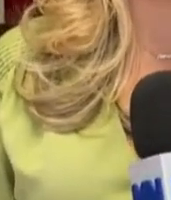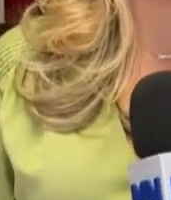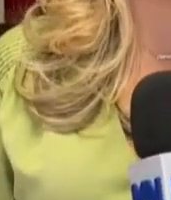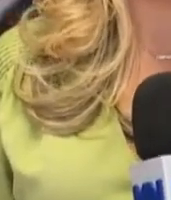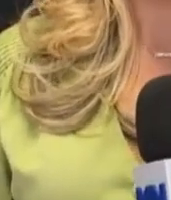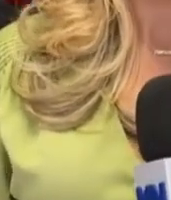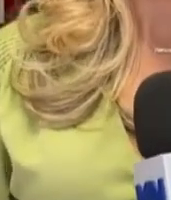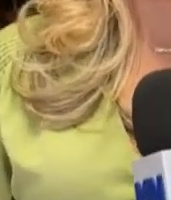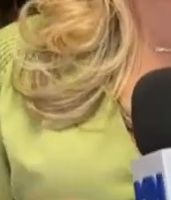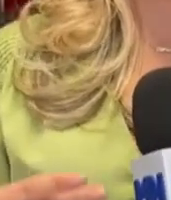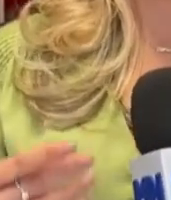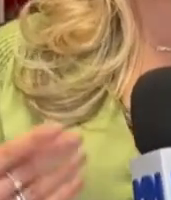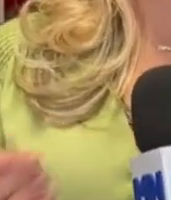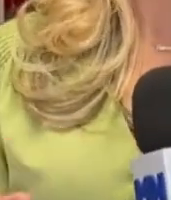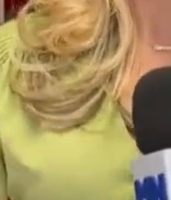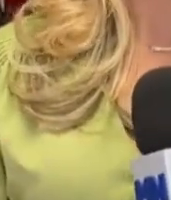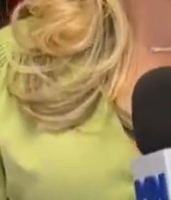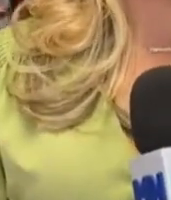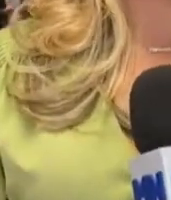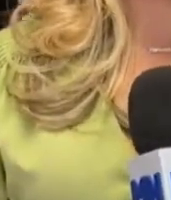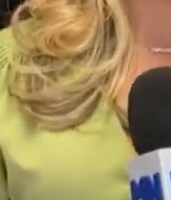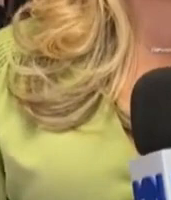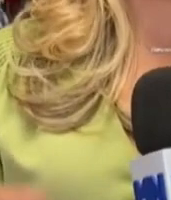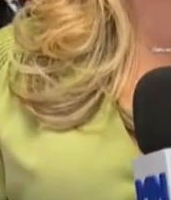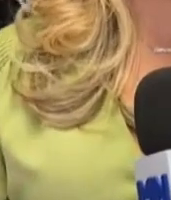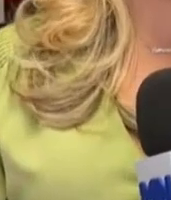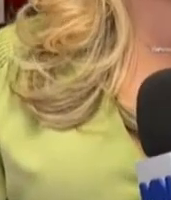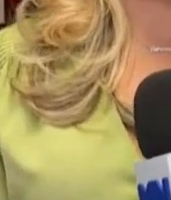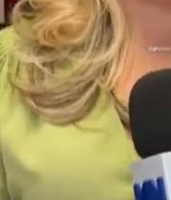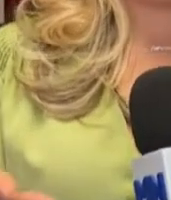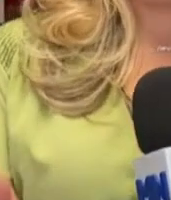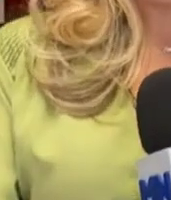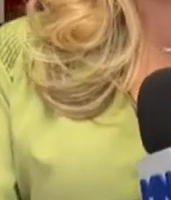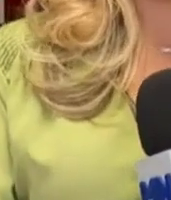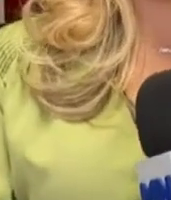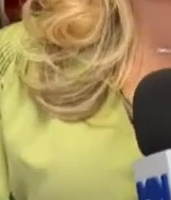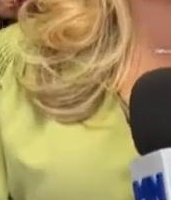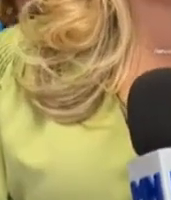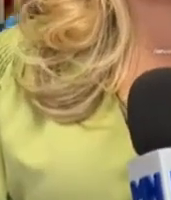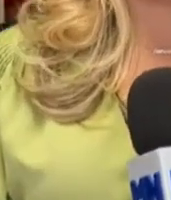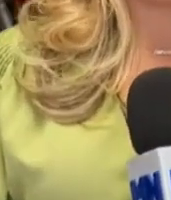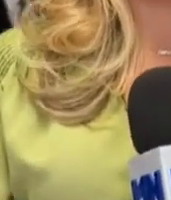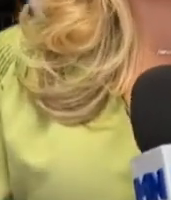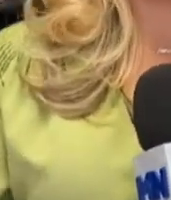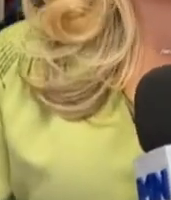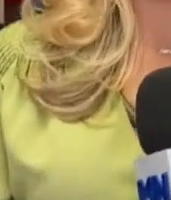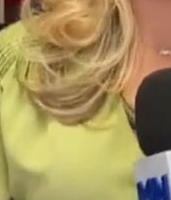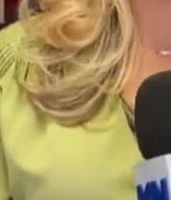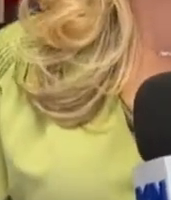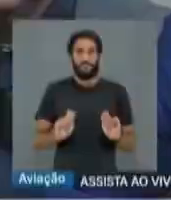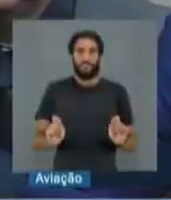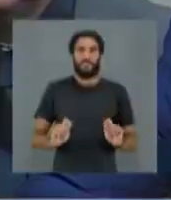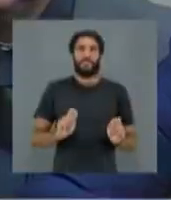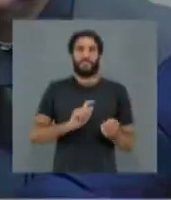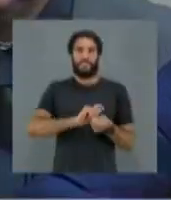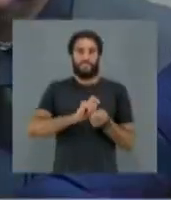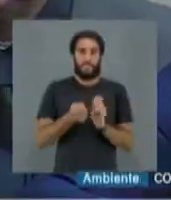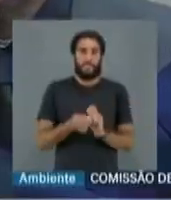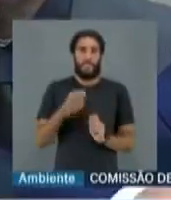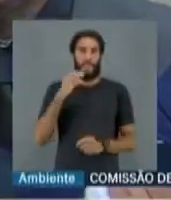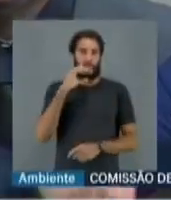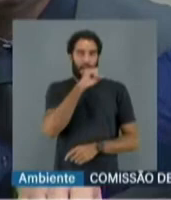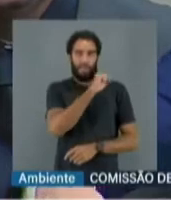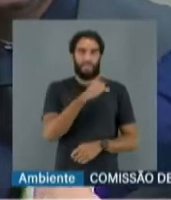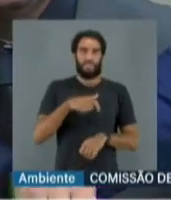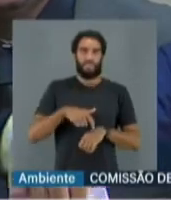aqui comigo em entrevista que essa parece uma estratégia da oposição, porque o deputado, por exemplo, que estava batendo boca com Elisiane